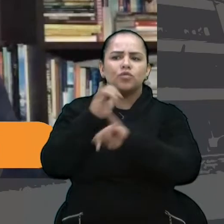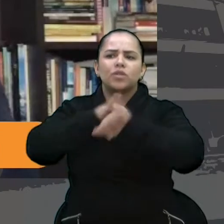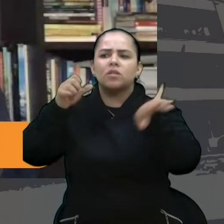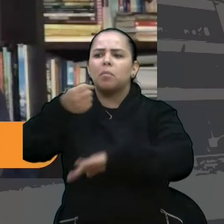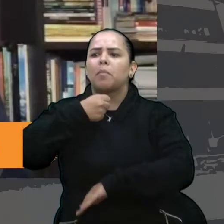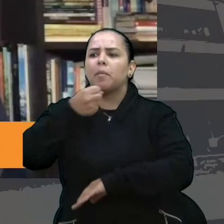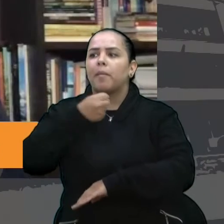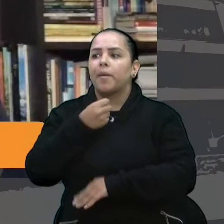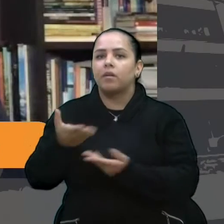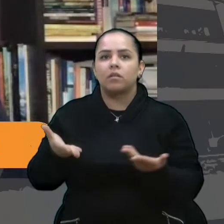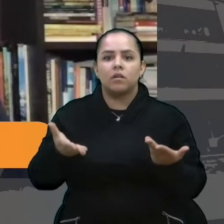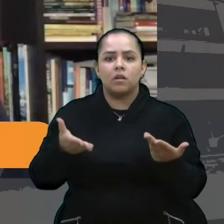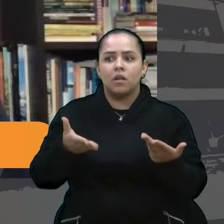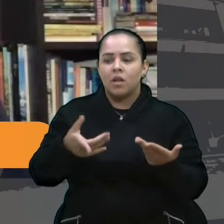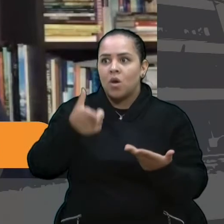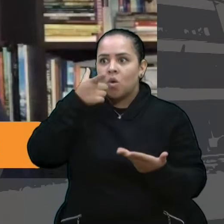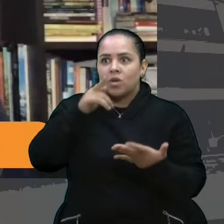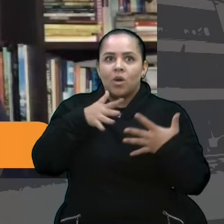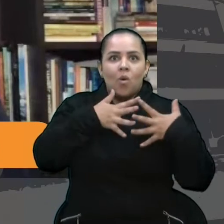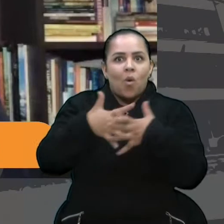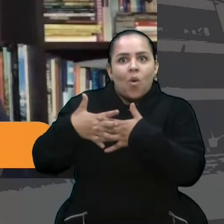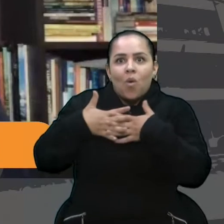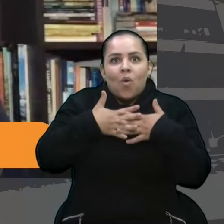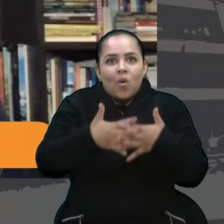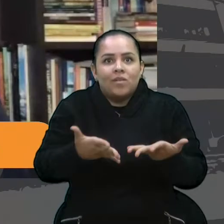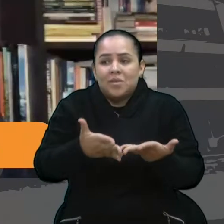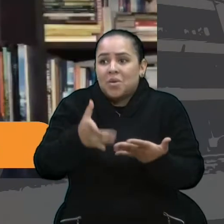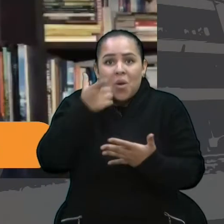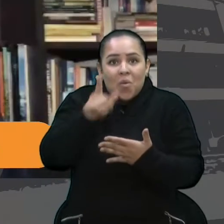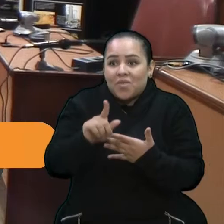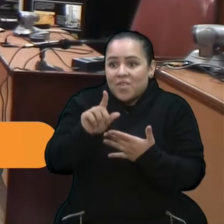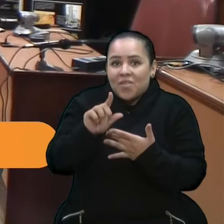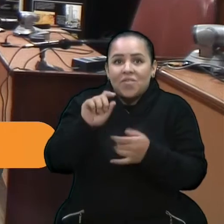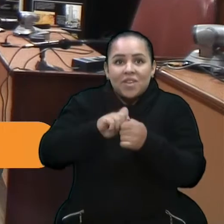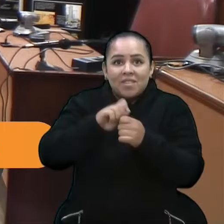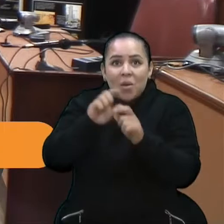se perdia, eu não conseguia fazer o mínimo.